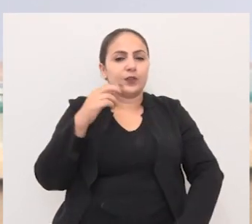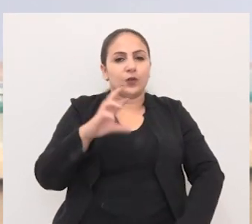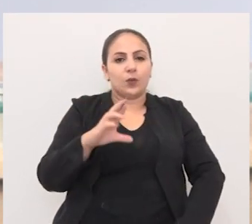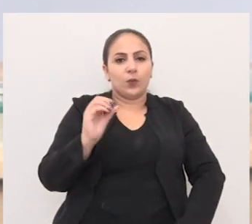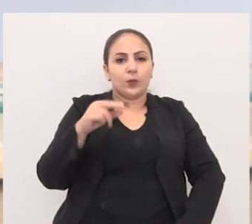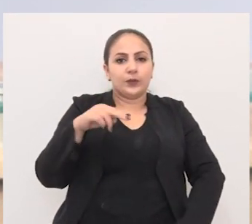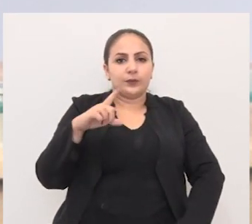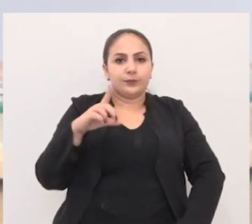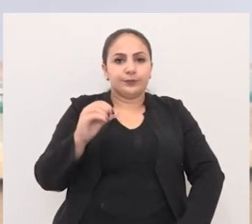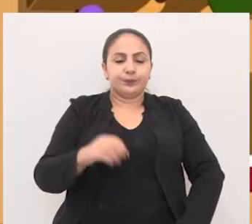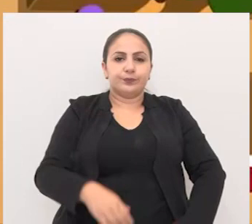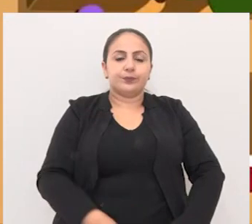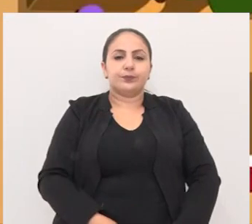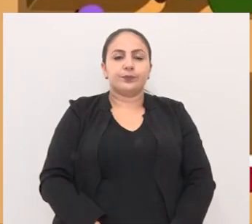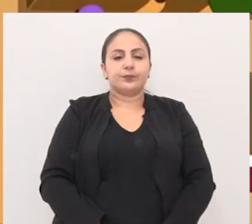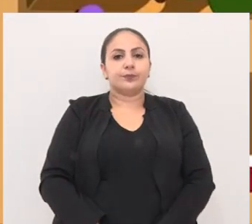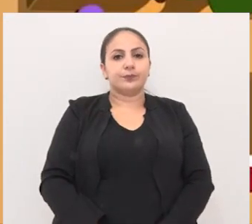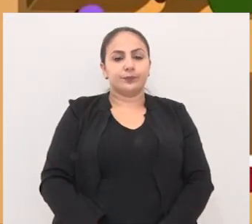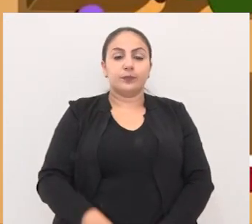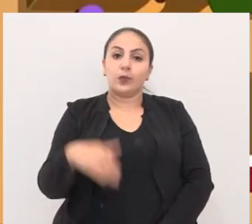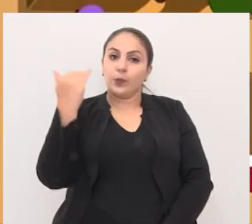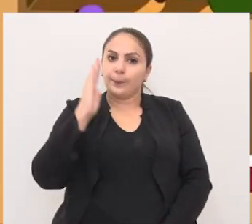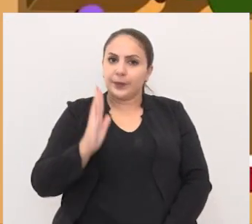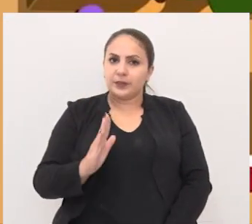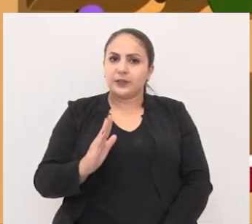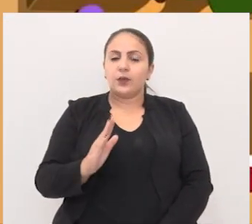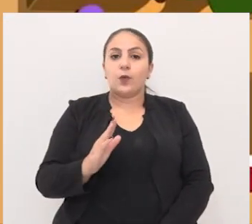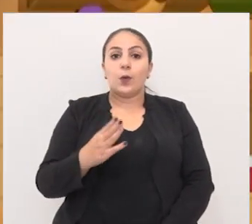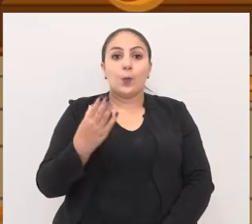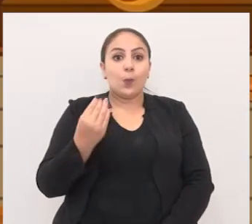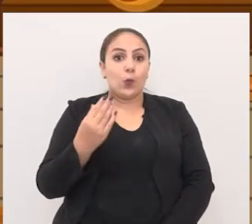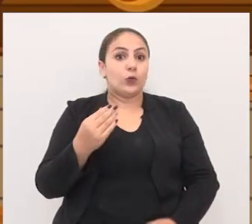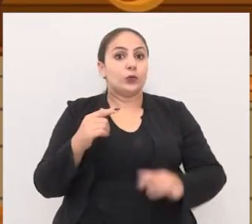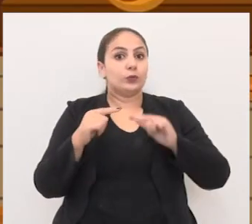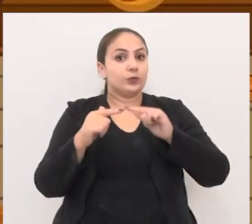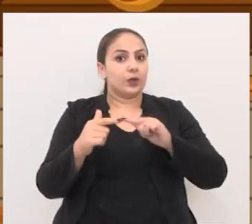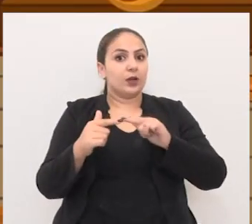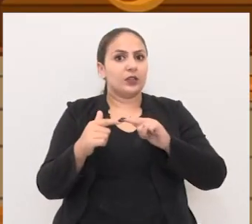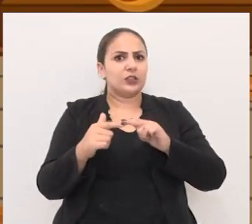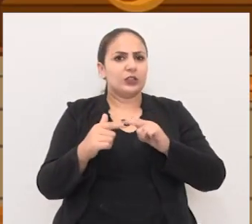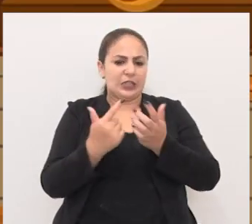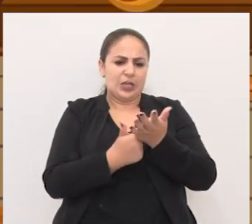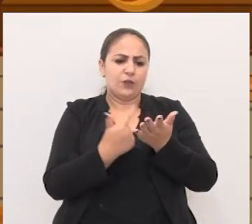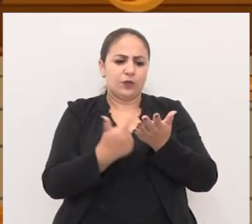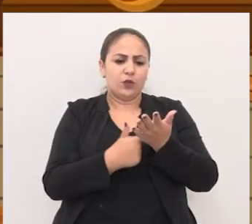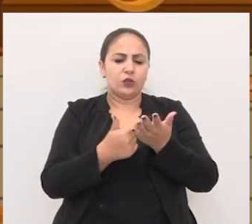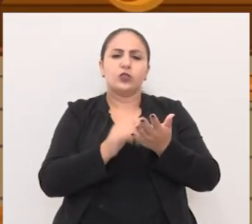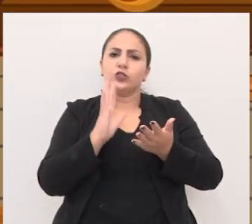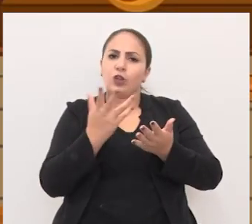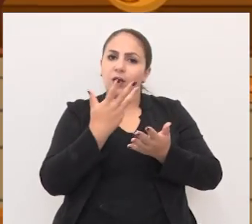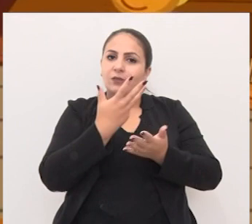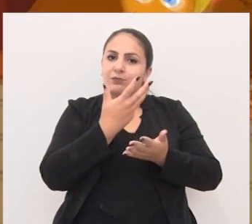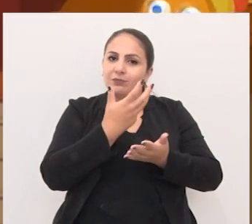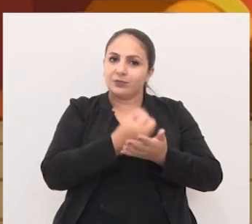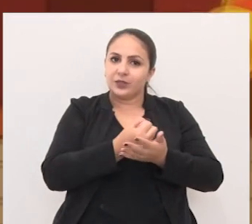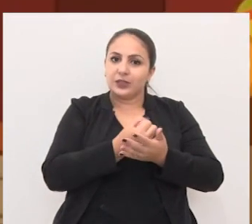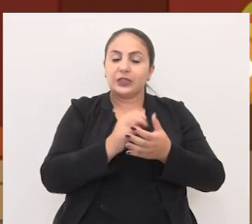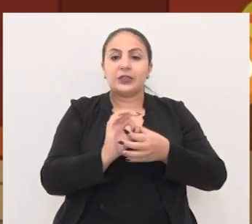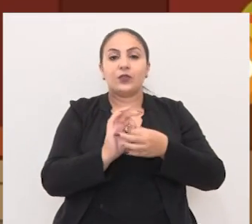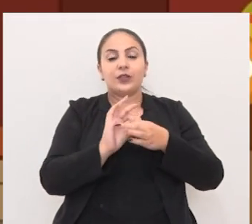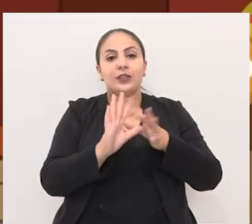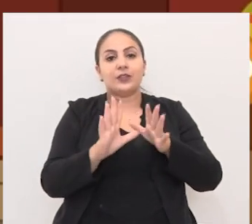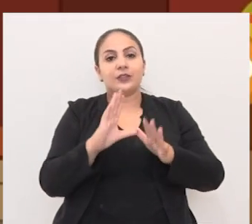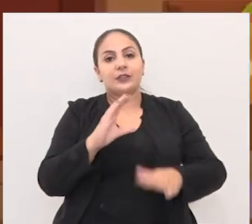vereador Ronaldo Rosa. No Brasil, muitos títulos convencionais já foram gravados e estão disponíveis